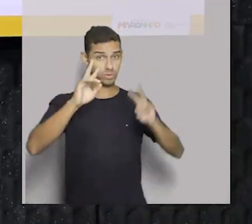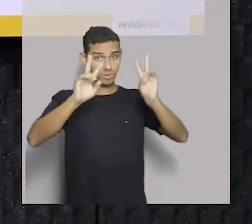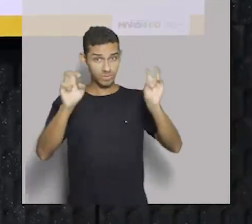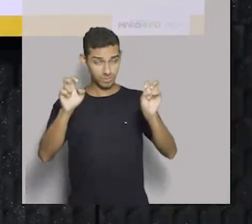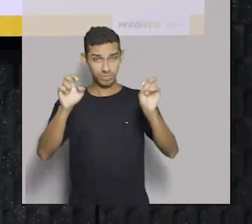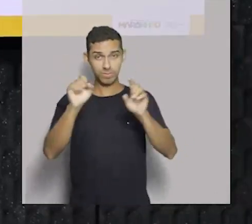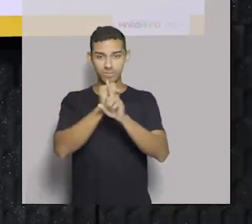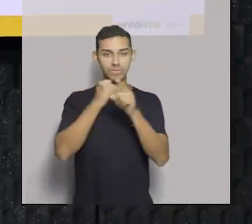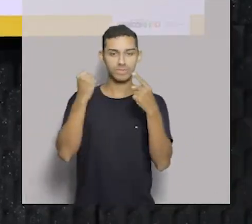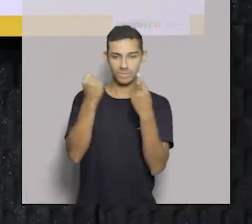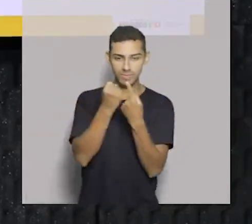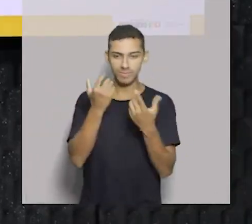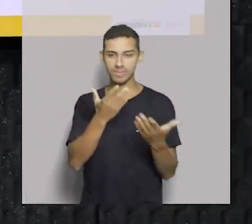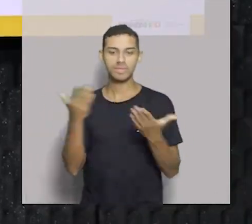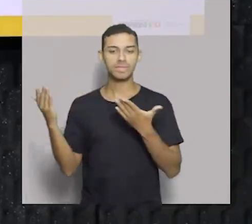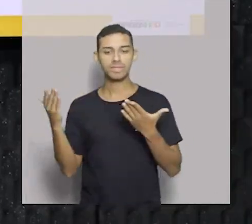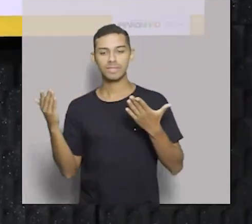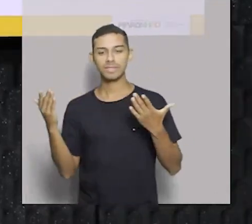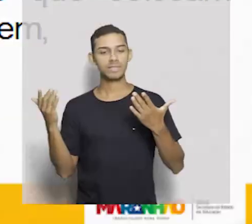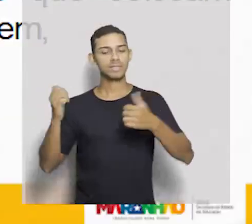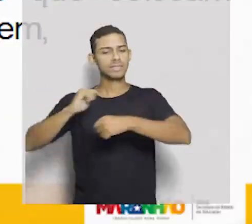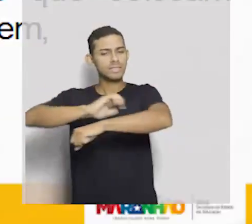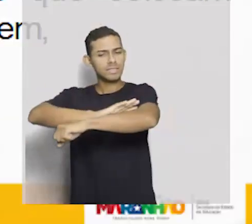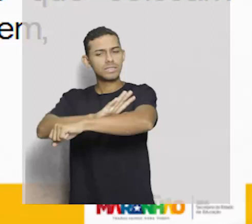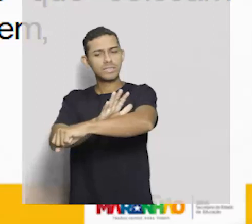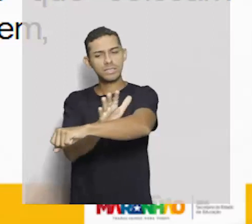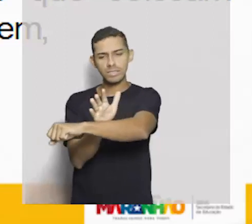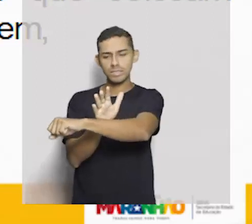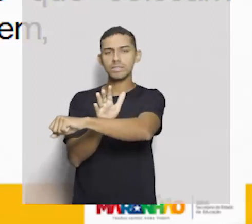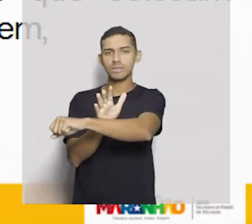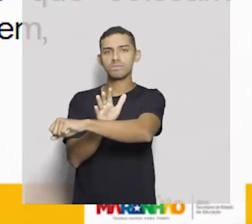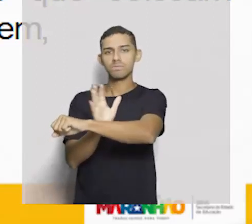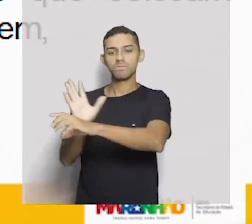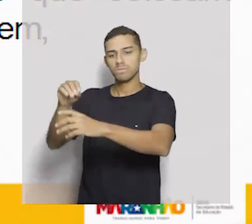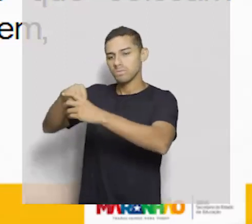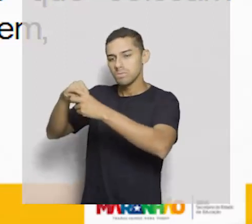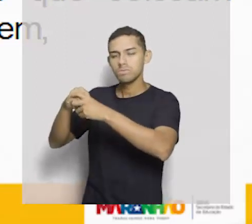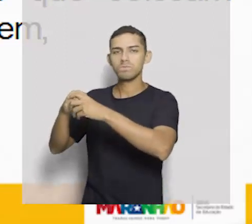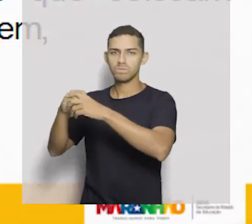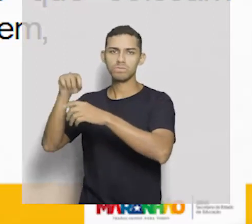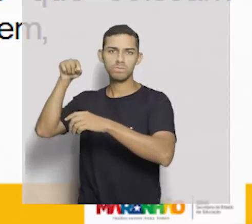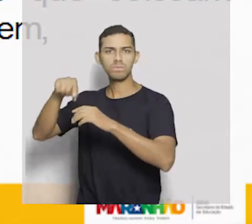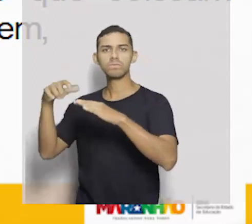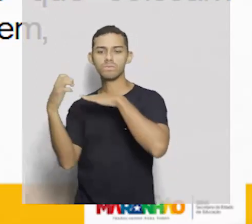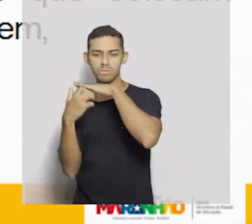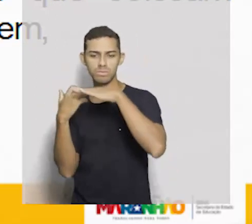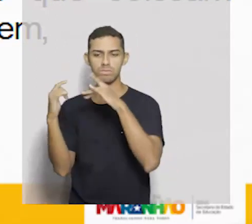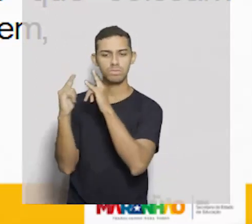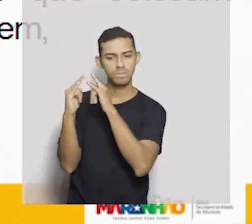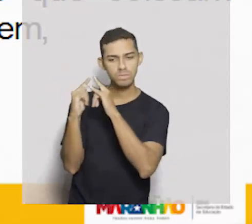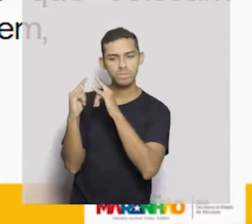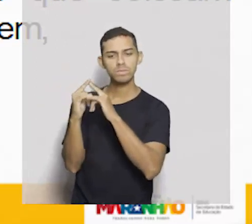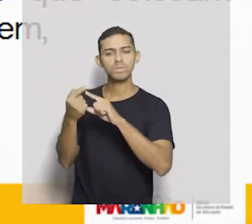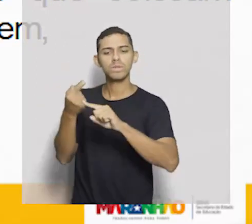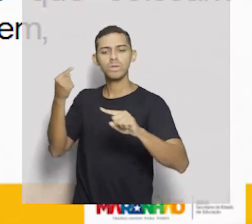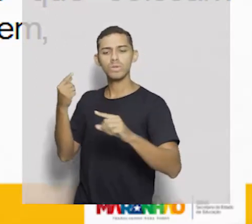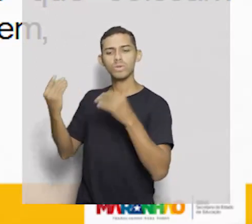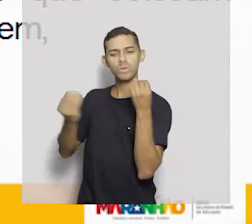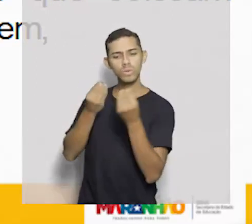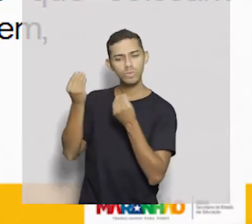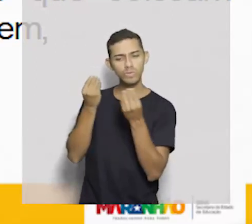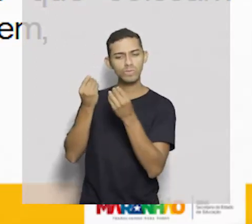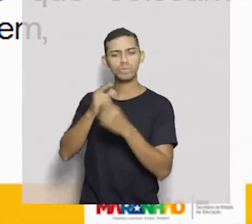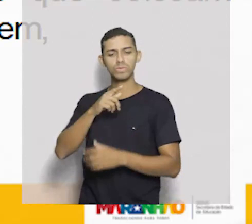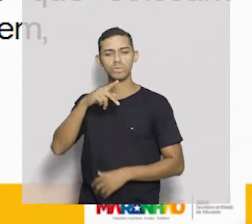quarta unidade sociologia que a questão que trata sobre racismo institucional Então vamos dar uma olhada ver como foi que ela caiu lá no ENEM PPL na época